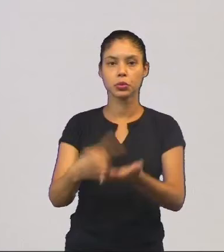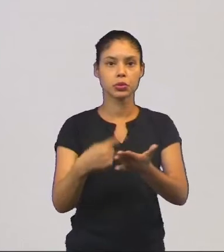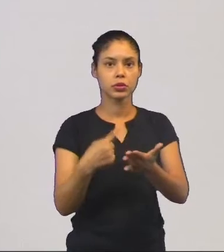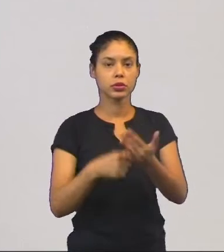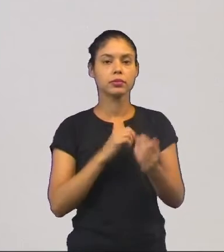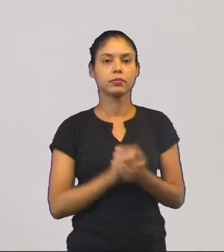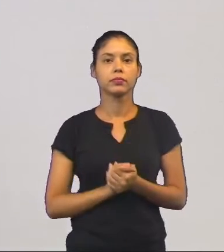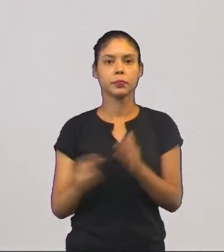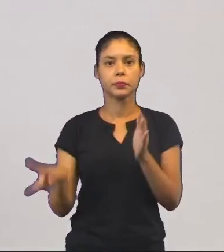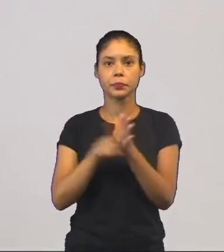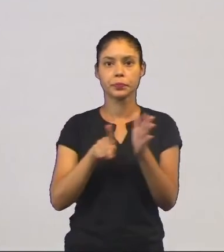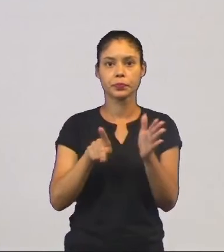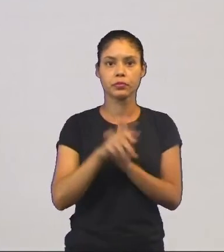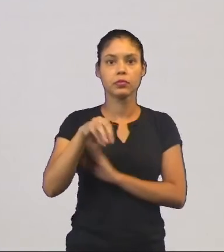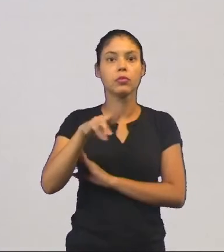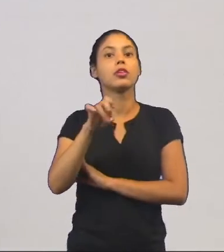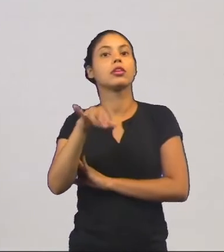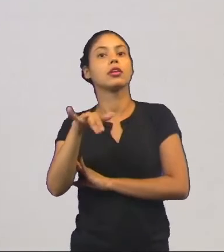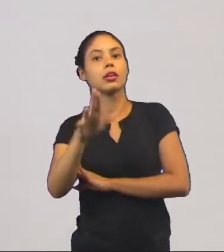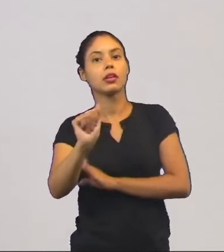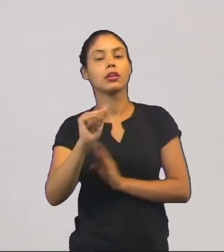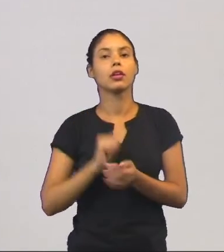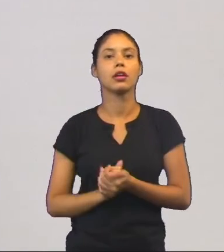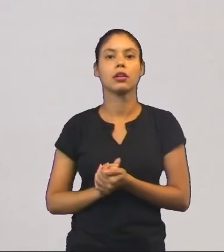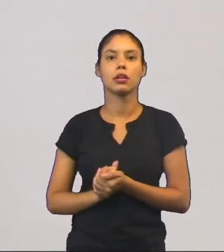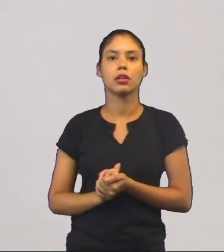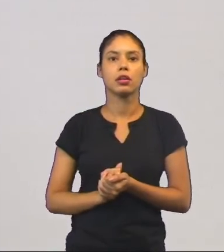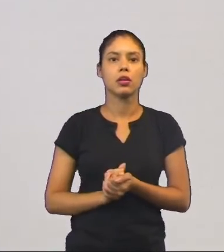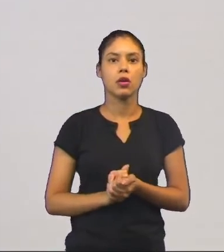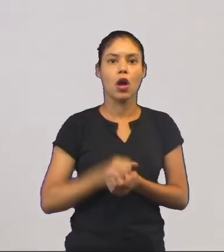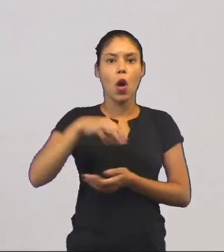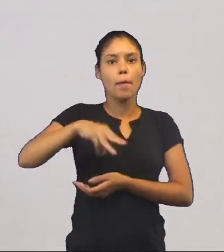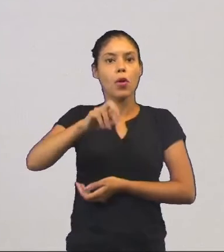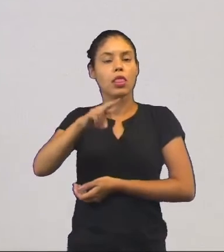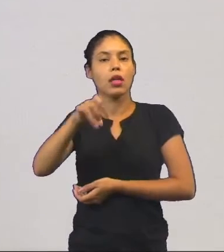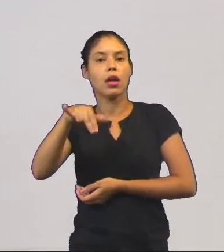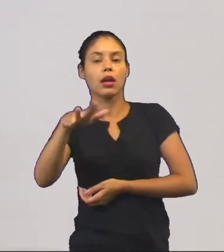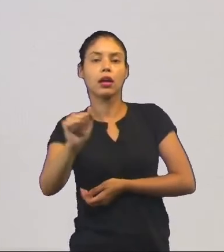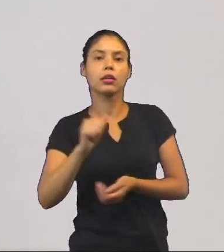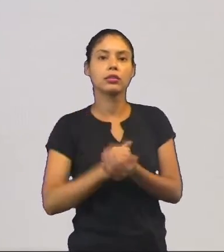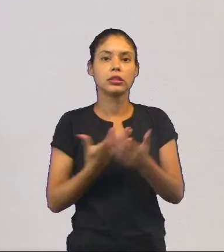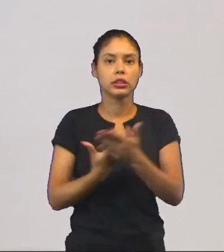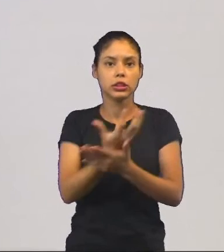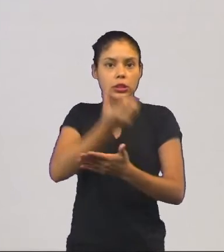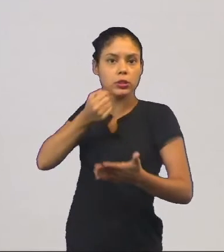conferir justamente monarcas que foram déspotas, monarcas que foram